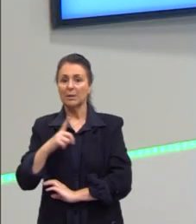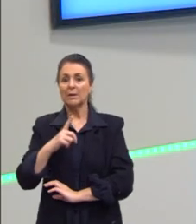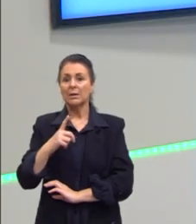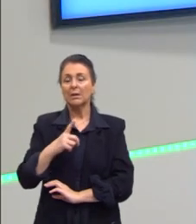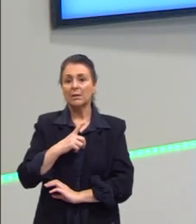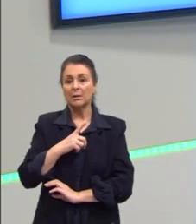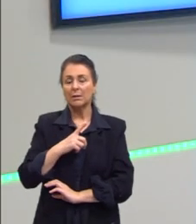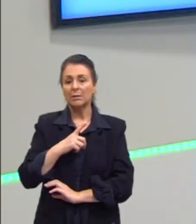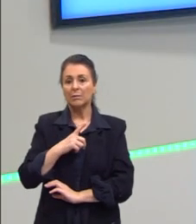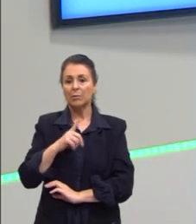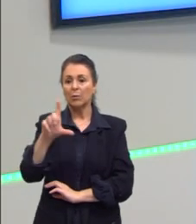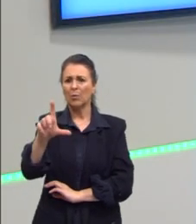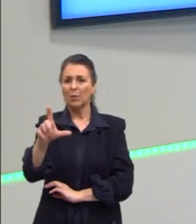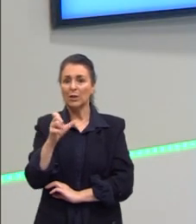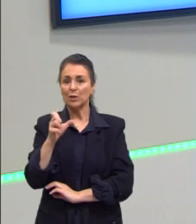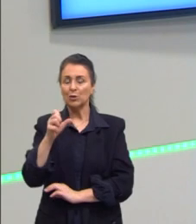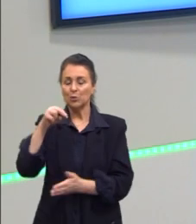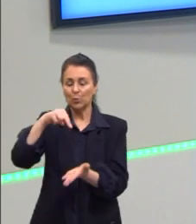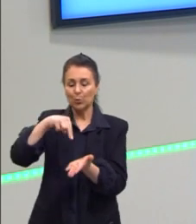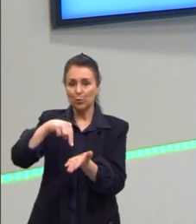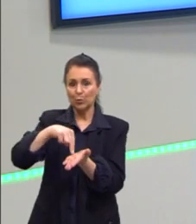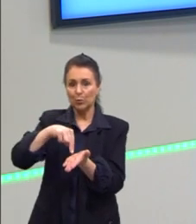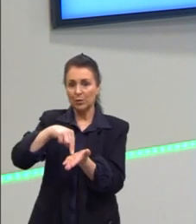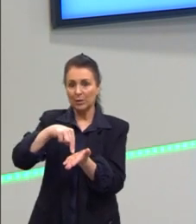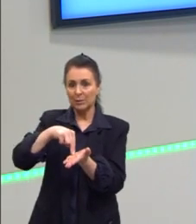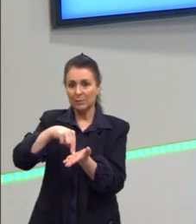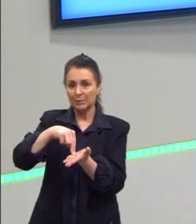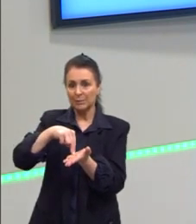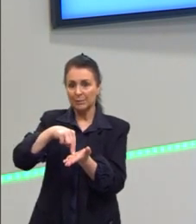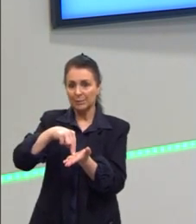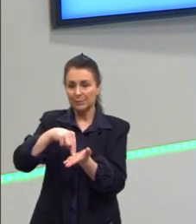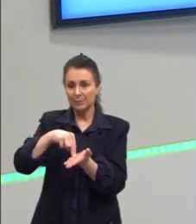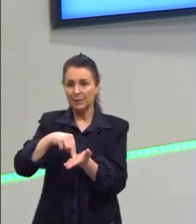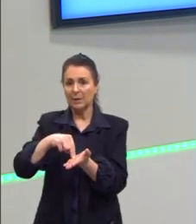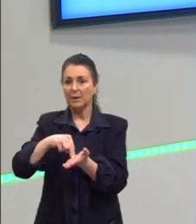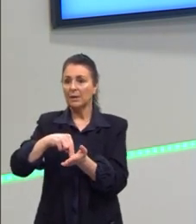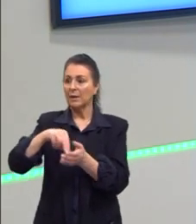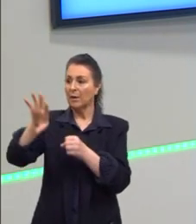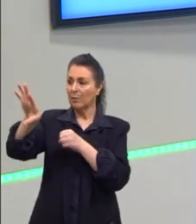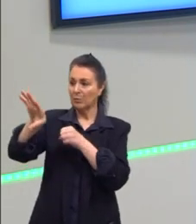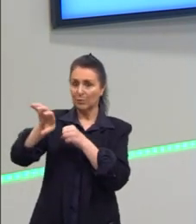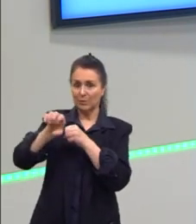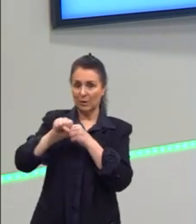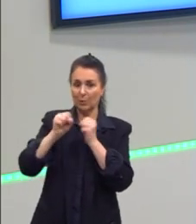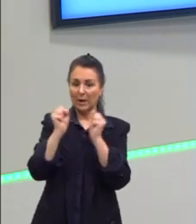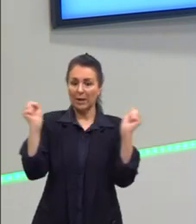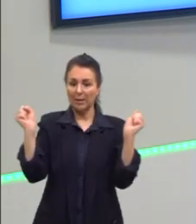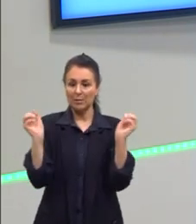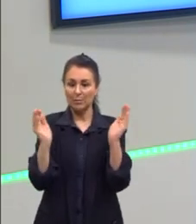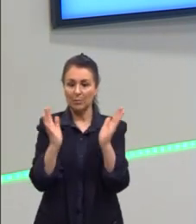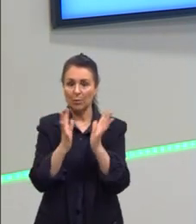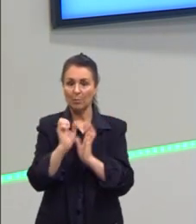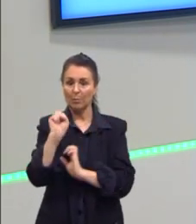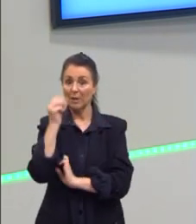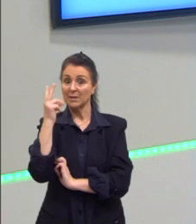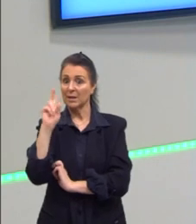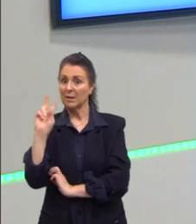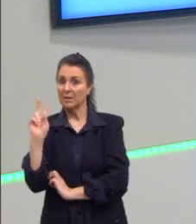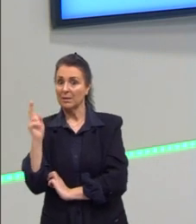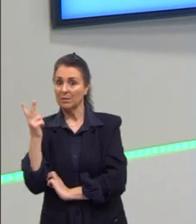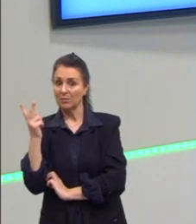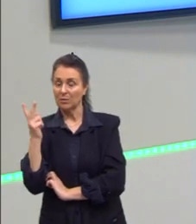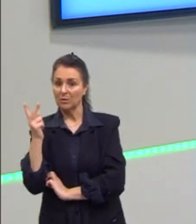gera lixo lixo nuclear a fusão daí As bombas de hidrogênio lembrando tá aqui aí são